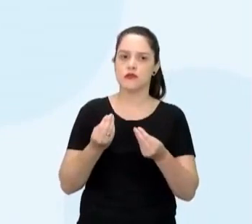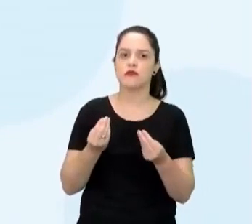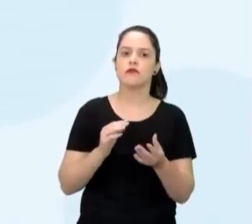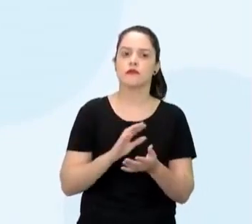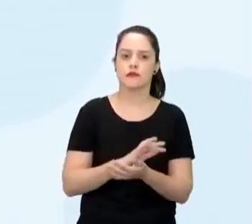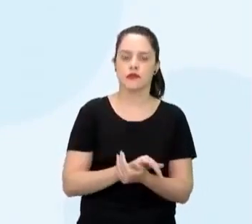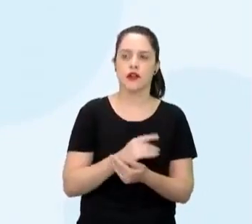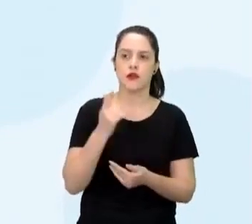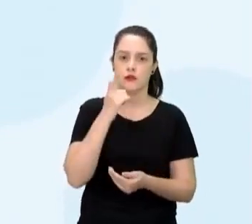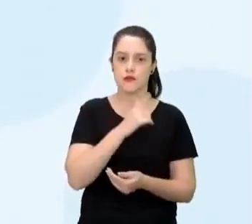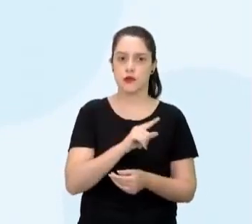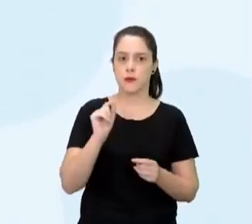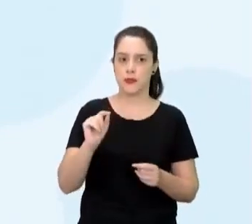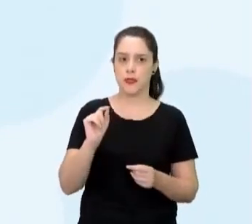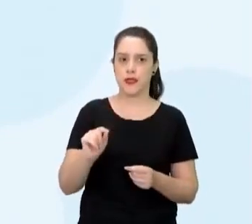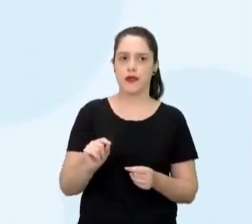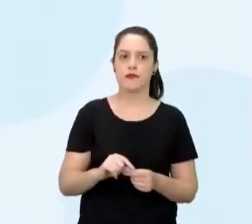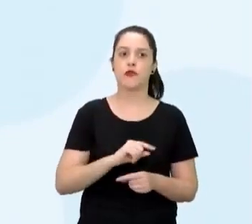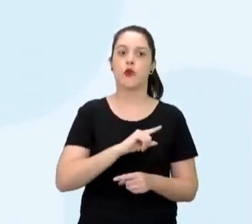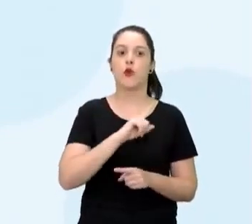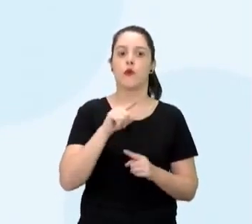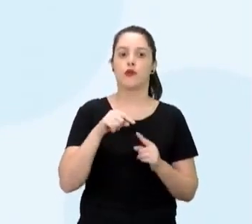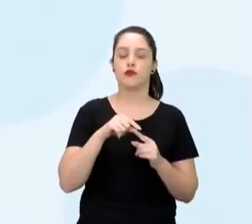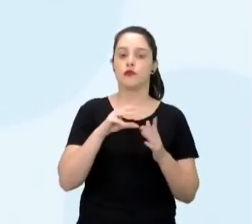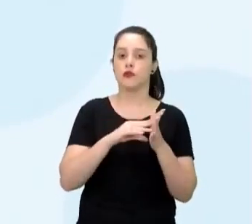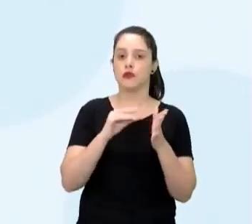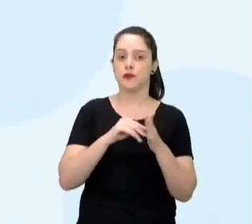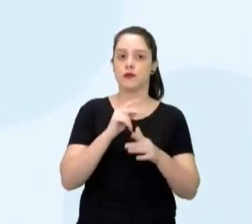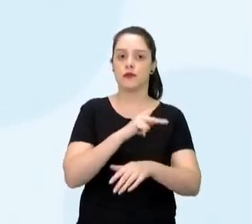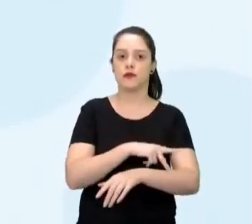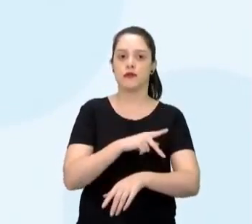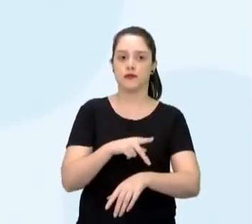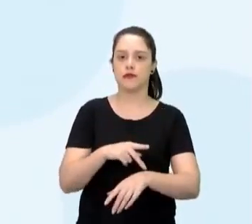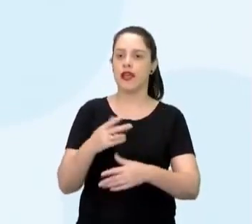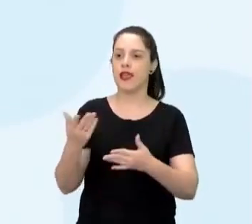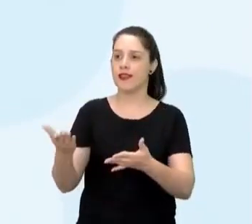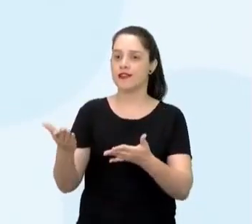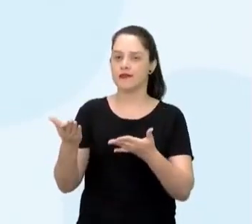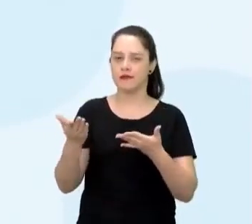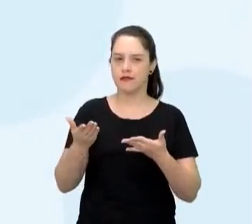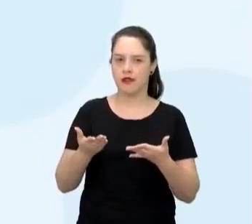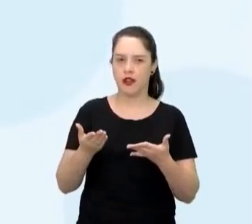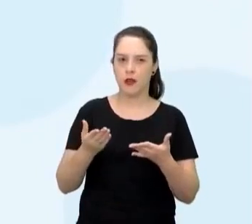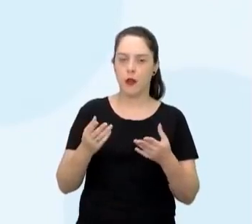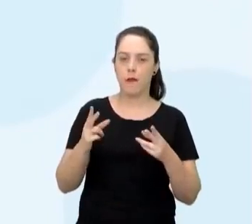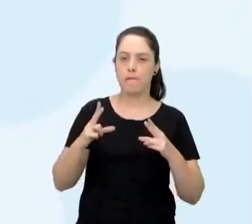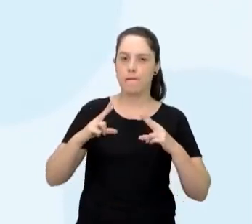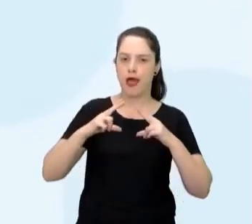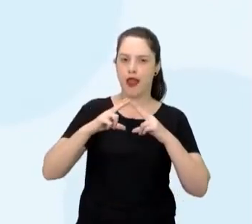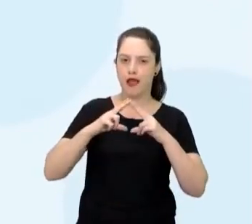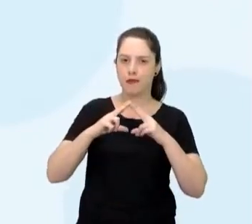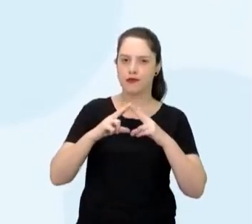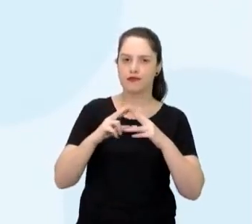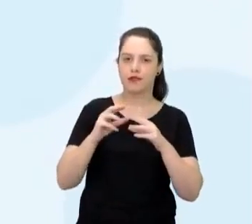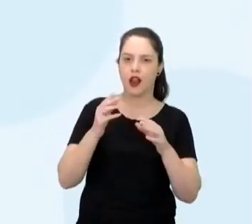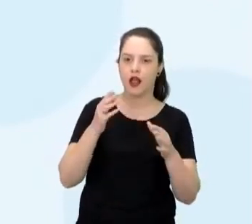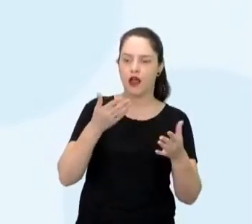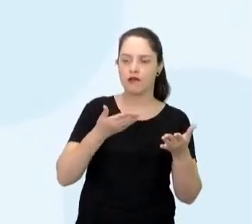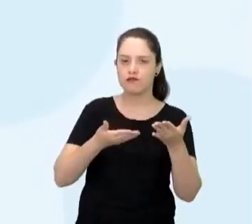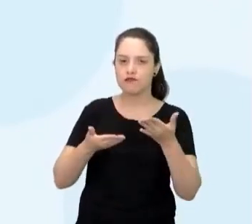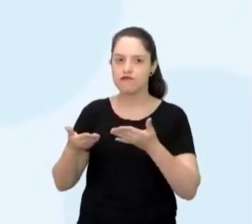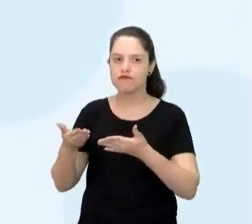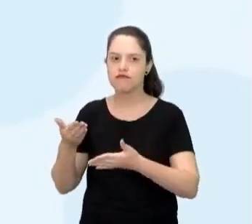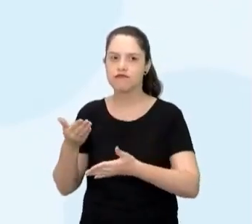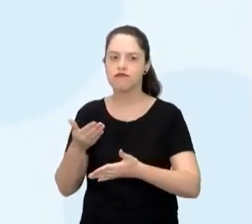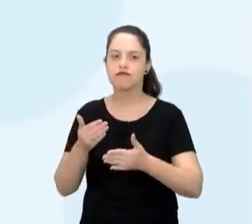caderno é o seguinte: o objetivo do modelo pedagógico é servir como parâmetro para a elaboração e